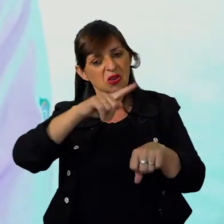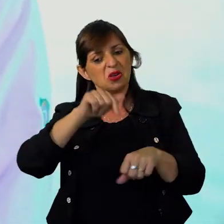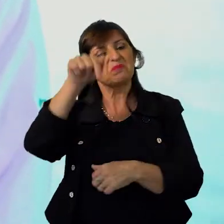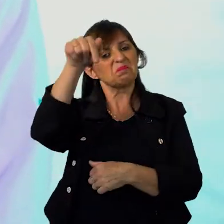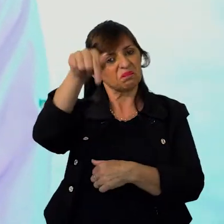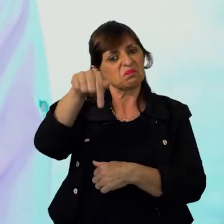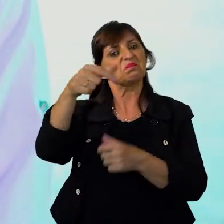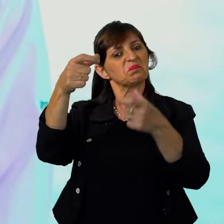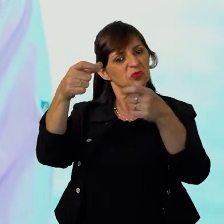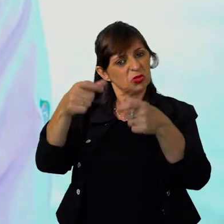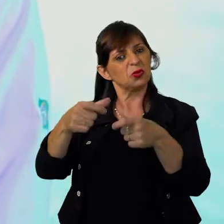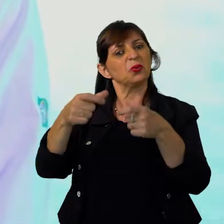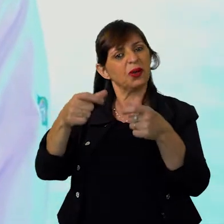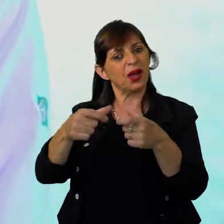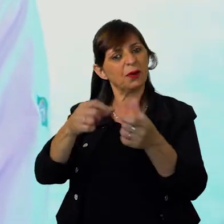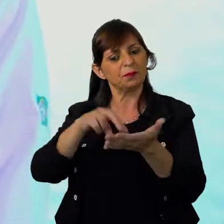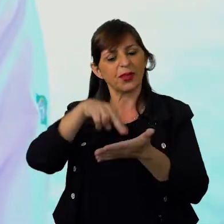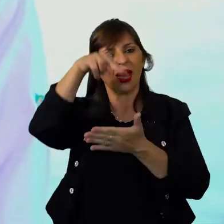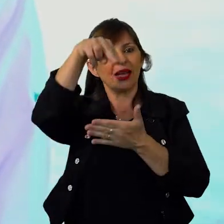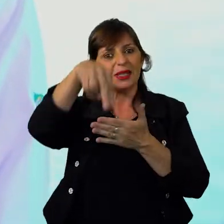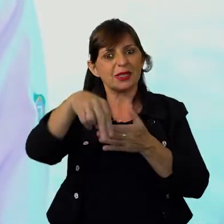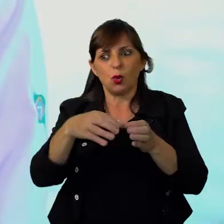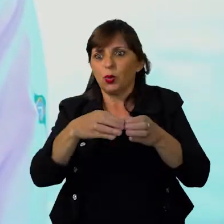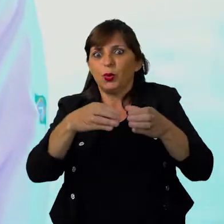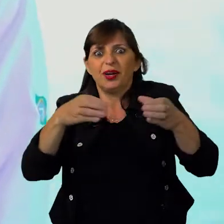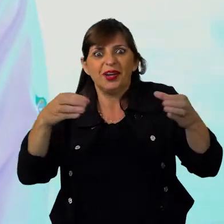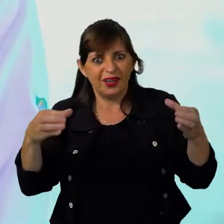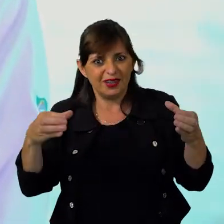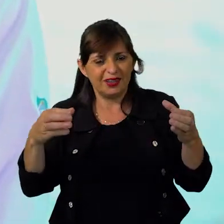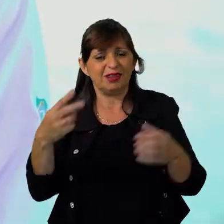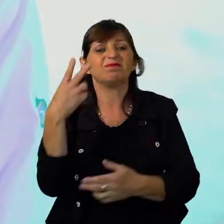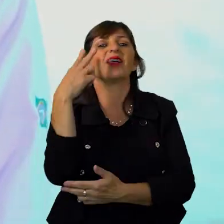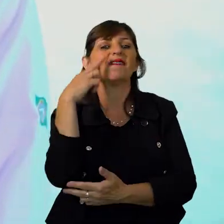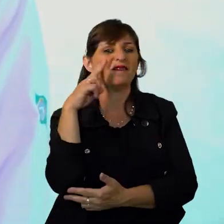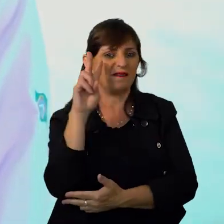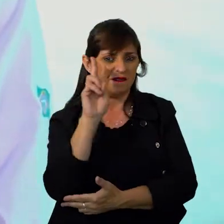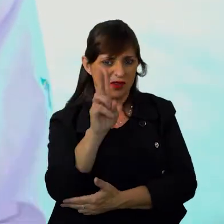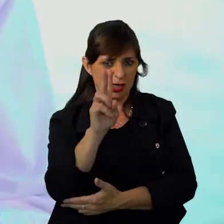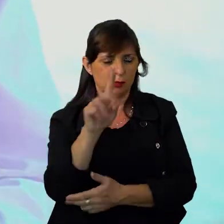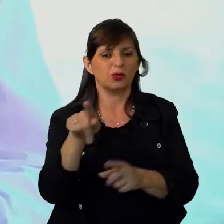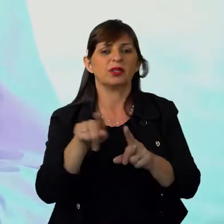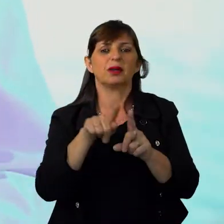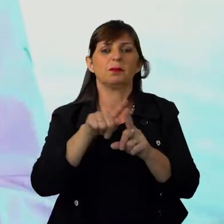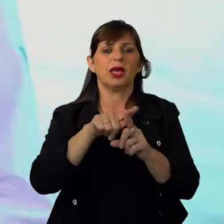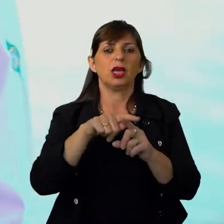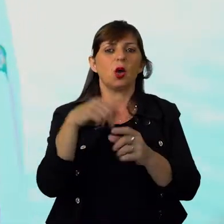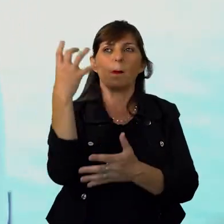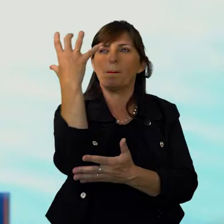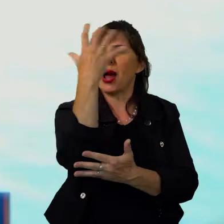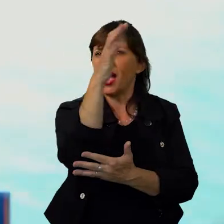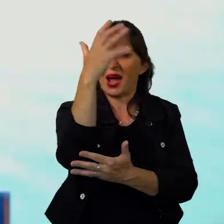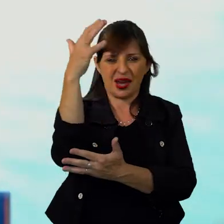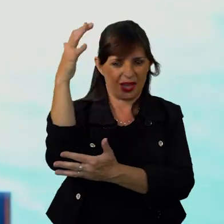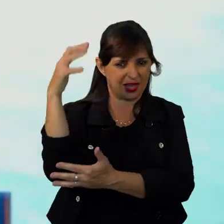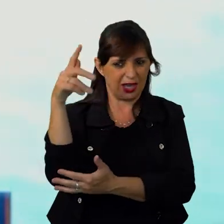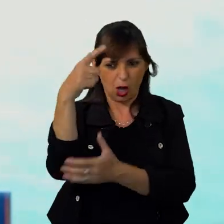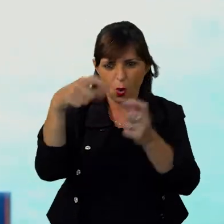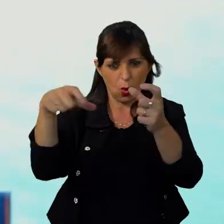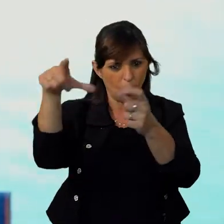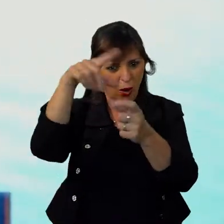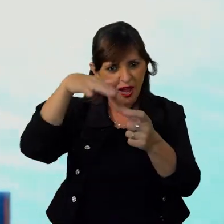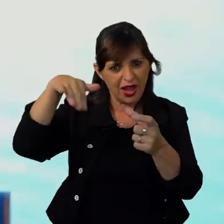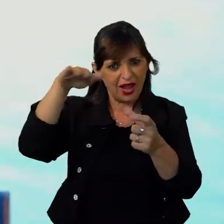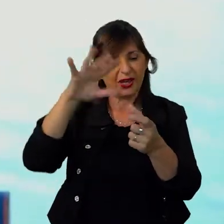vivo Salto Grande vida derrubadas e o parque estadual do Turvo momento em que os vocês então se